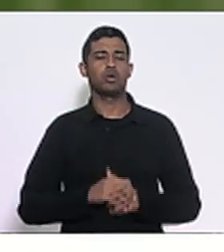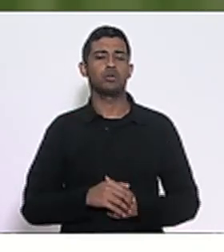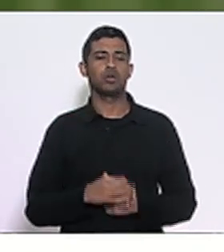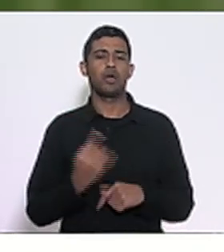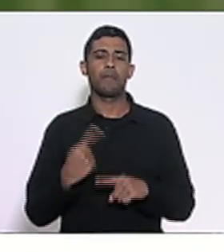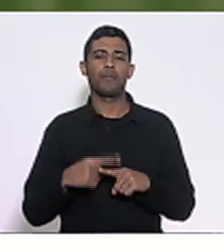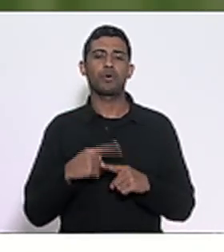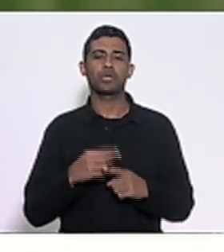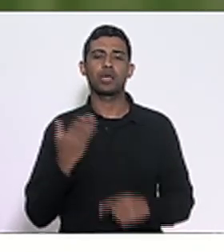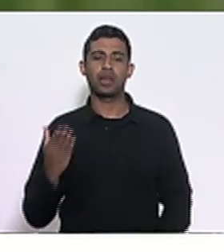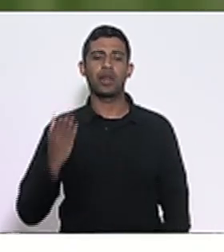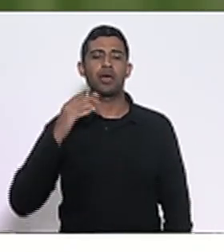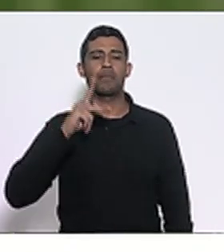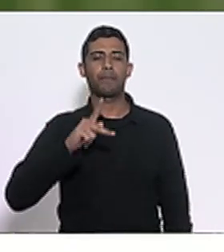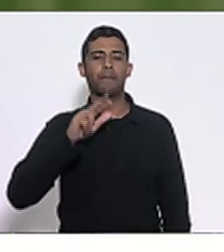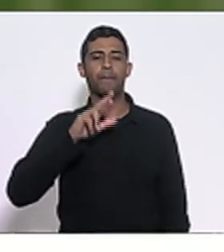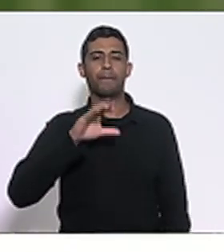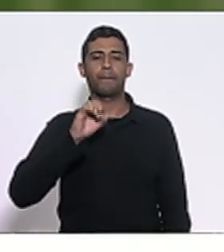Proderj está